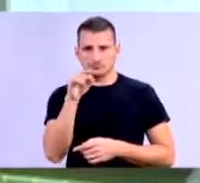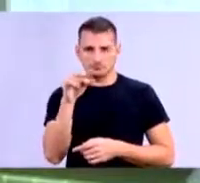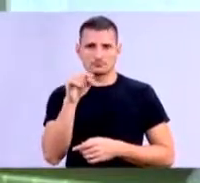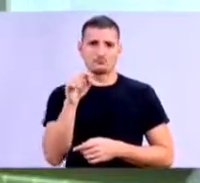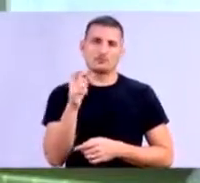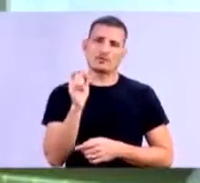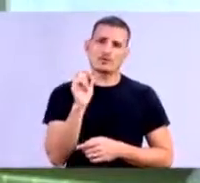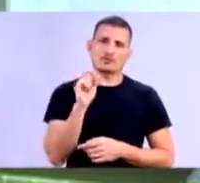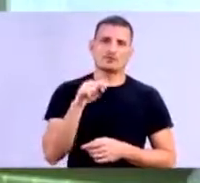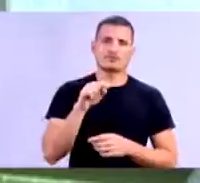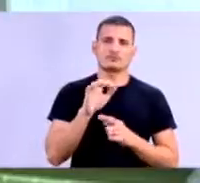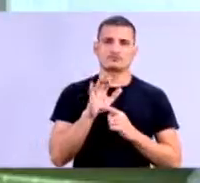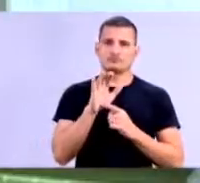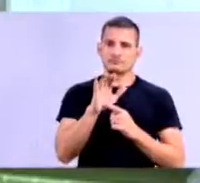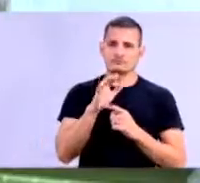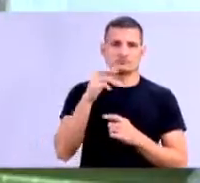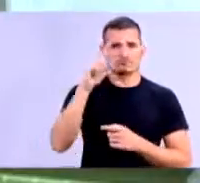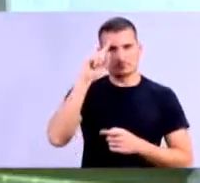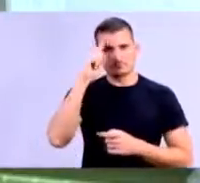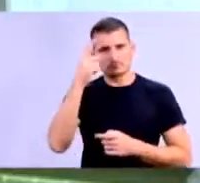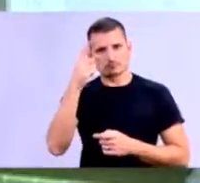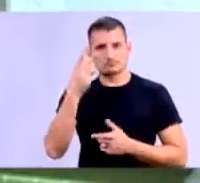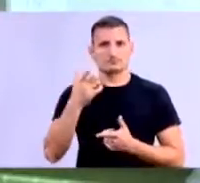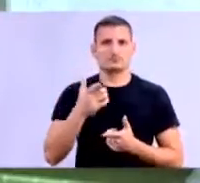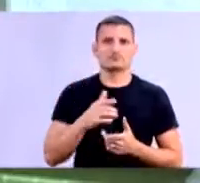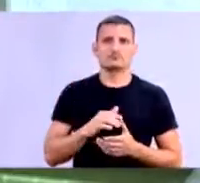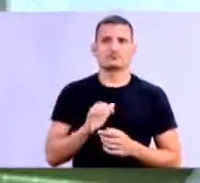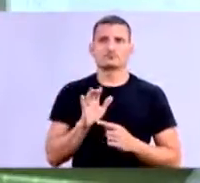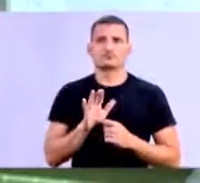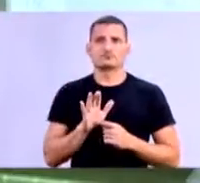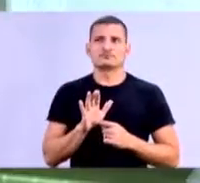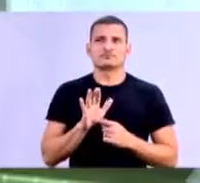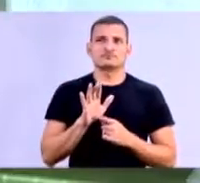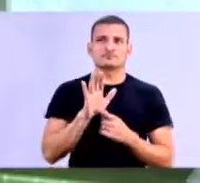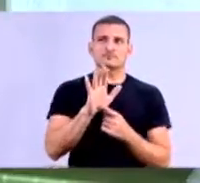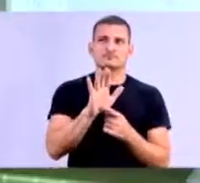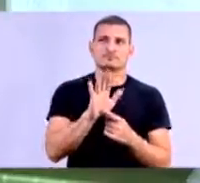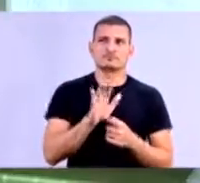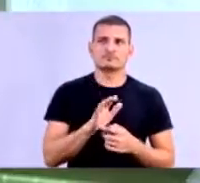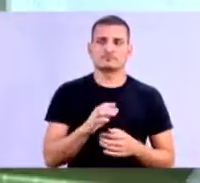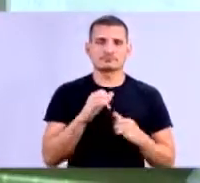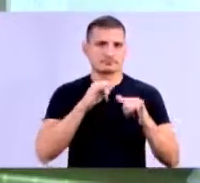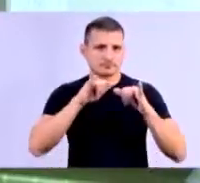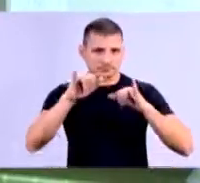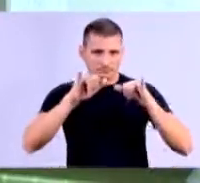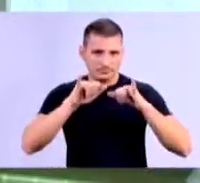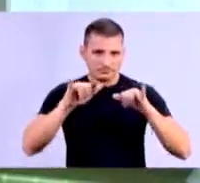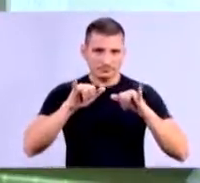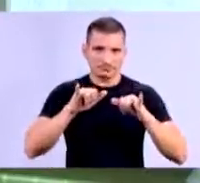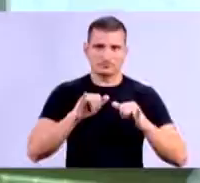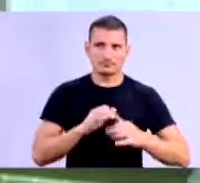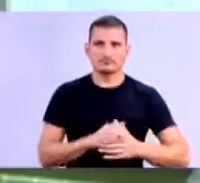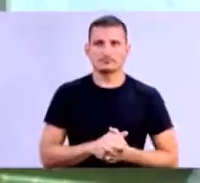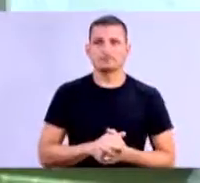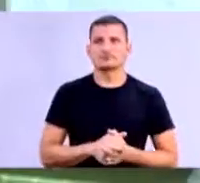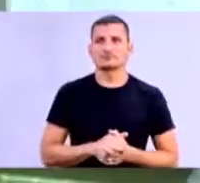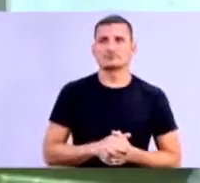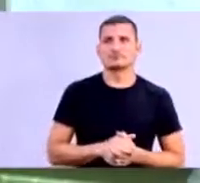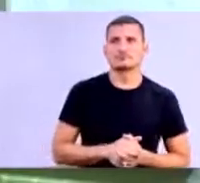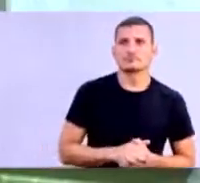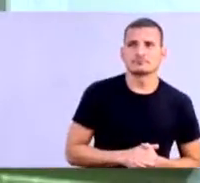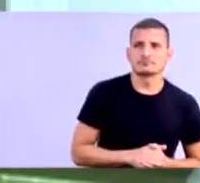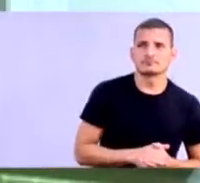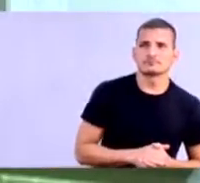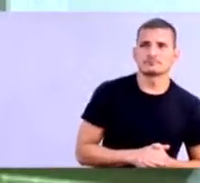relacionada à apresentação de uma ideia, à exposição de uma informação. Neste caso,